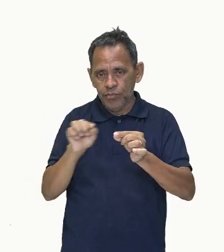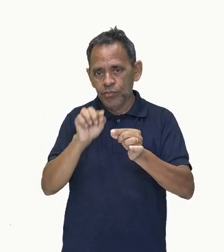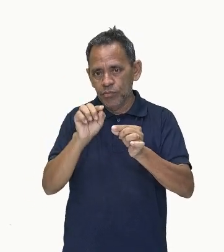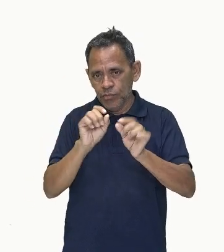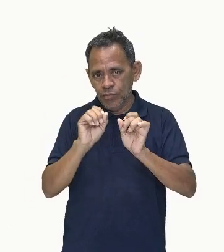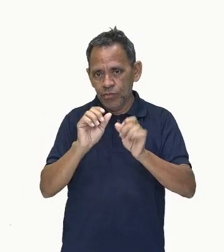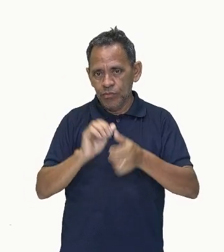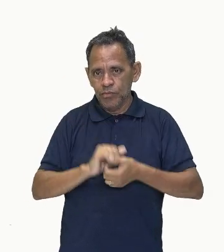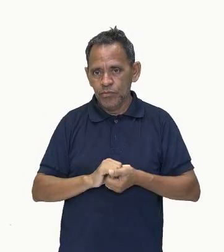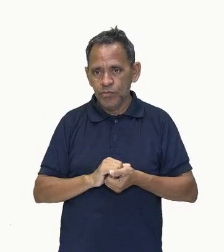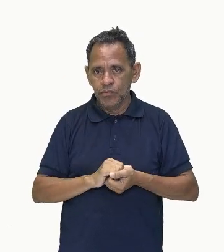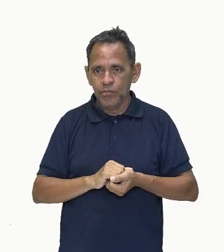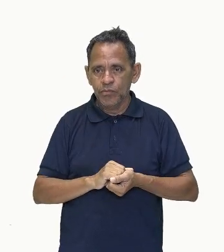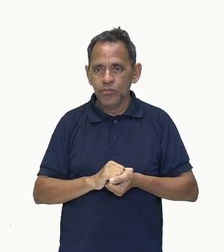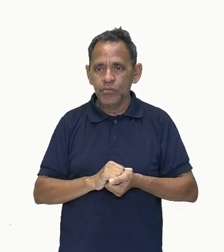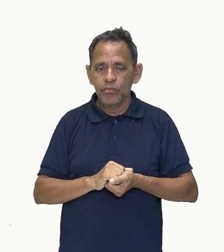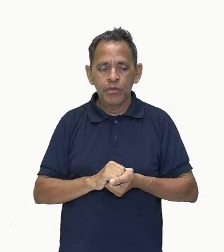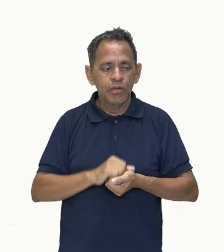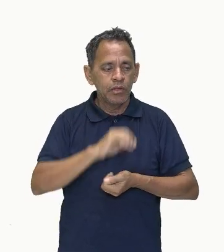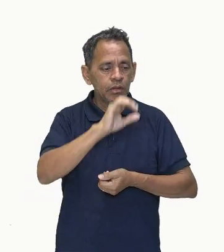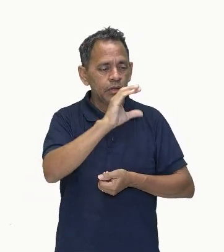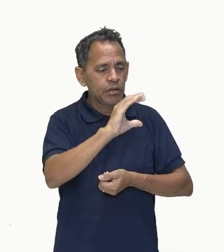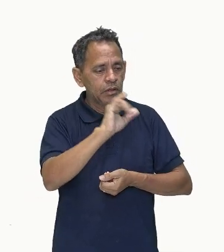circunferência. Mais ou menos aqui.